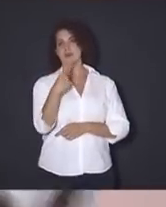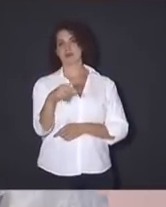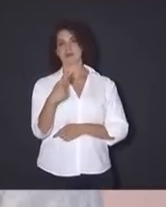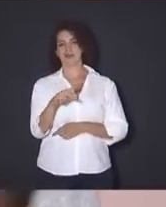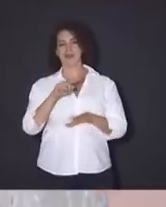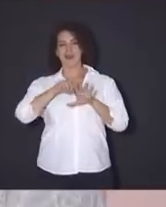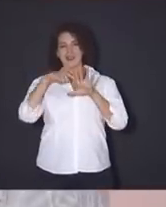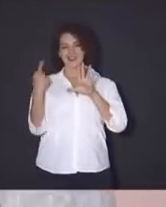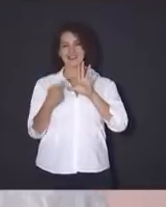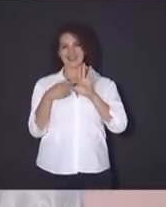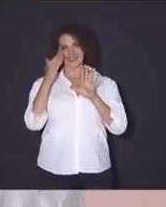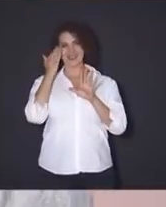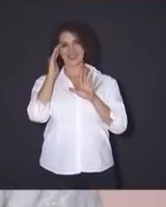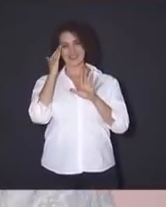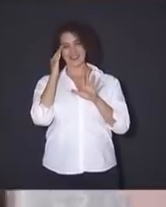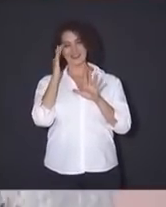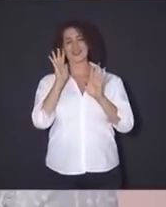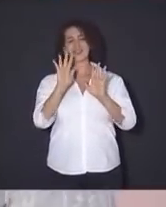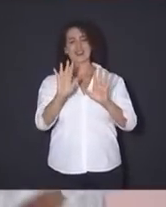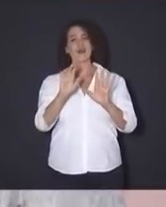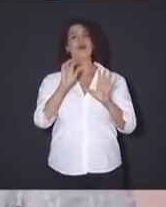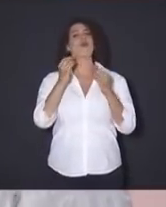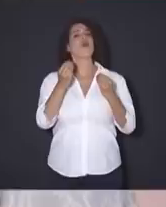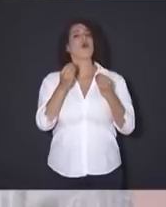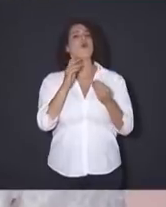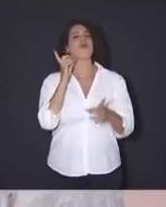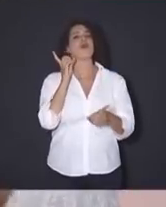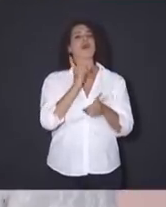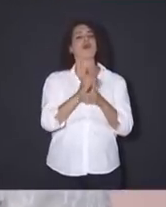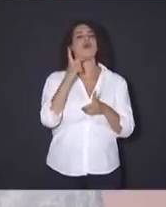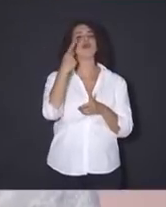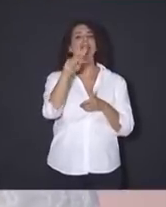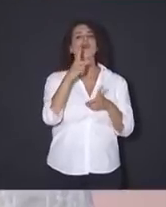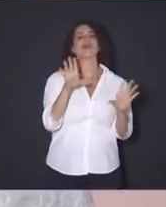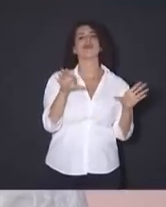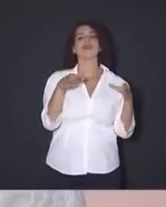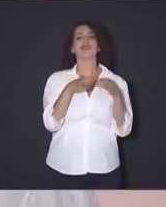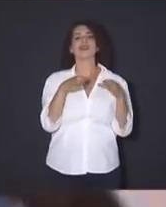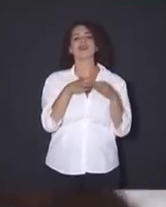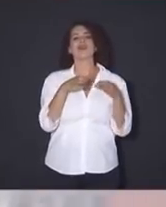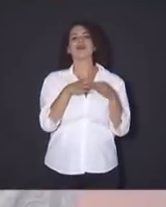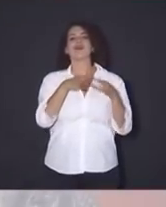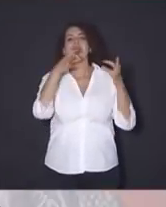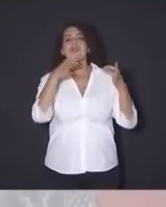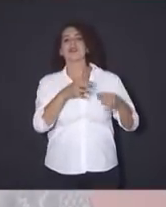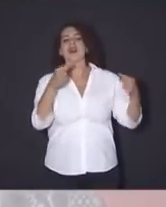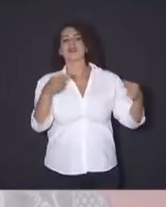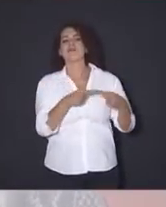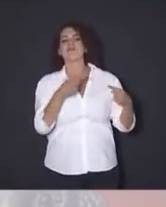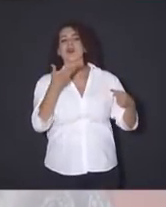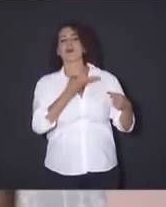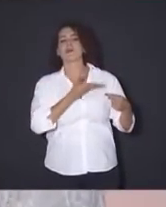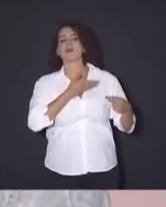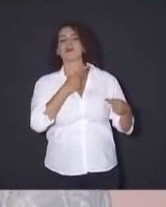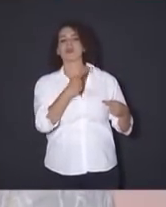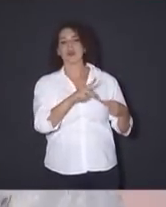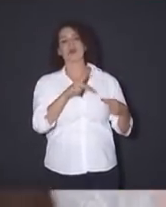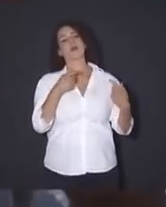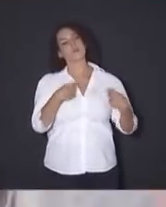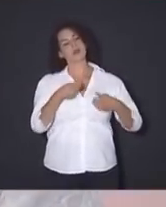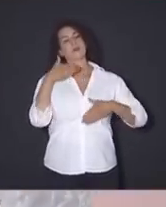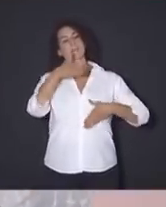fazendo suas escolhas políticas participando ativamente da política e é por isso que eu